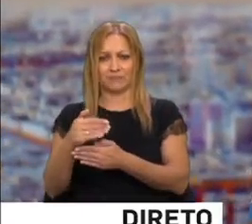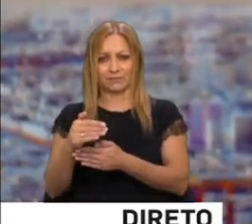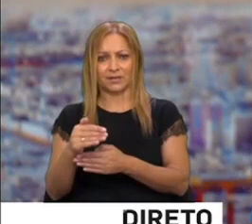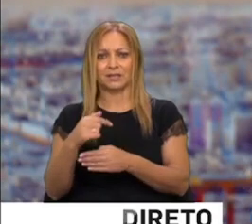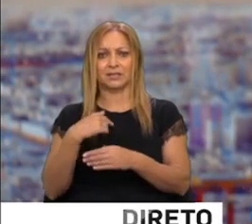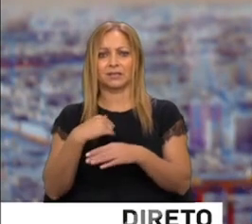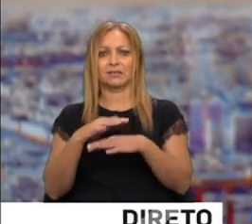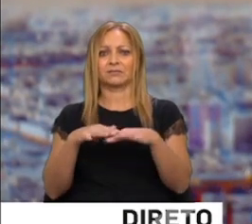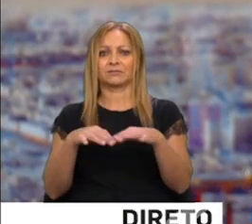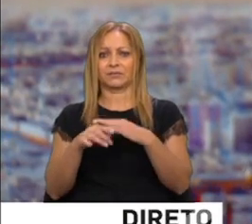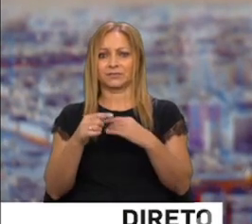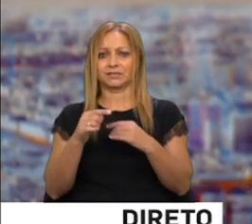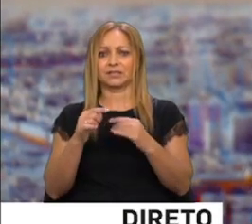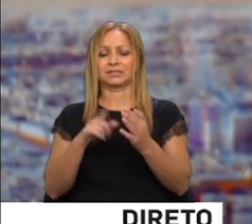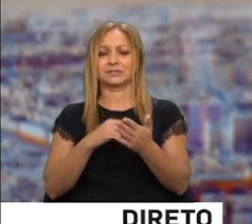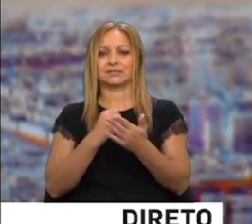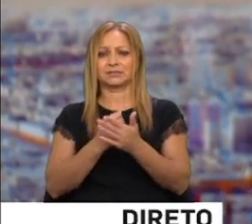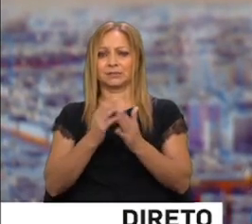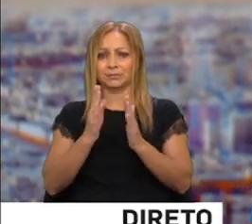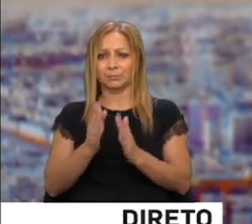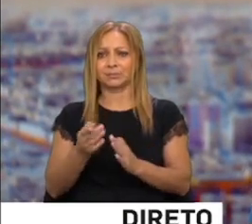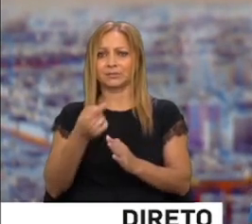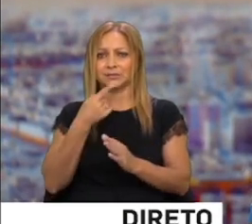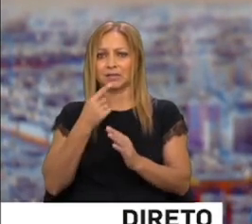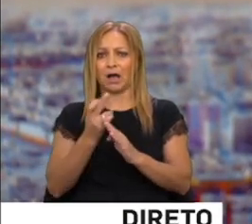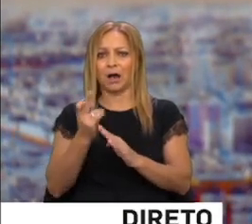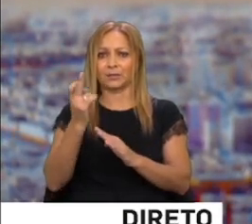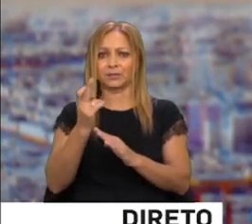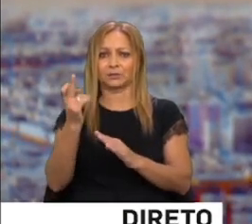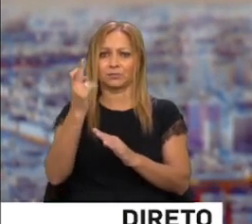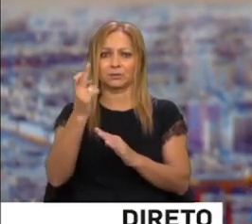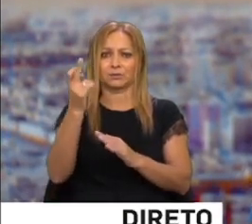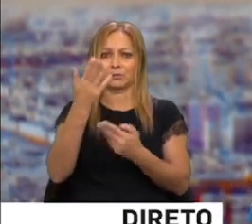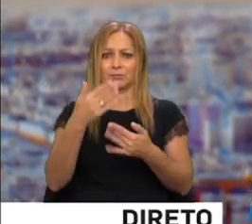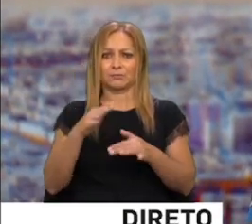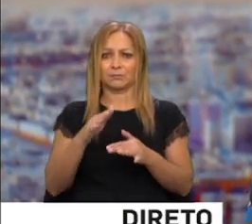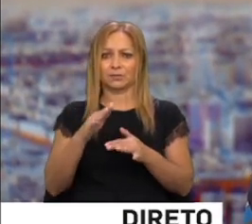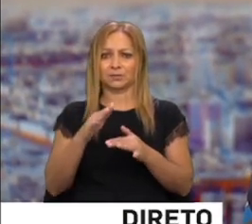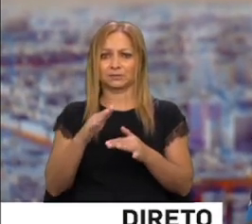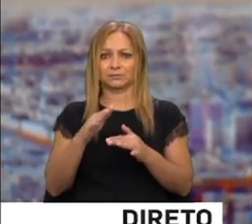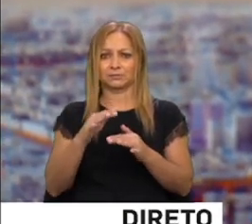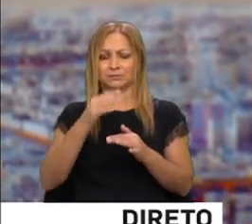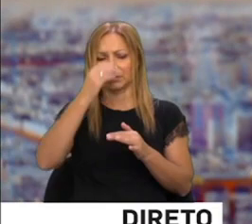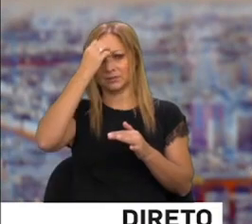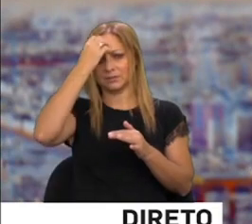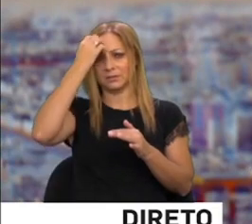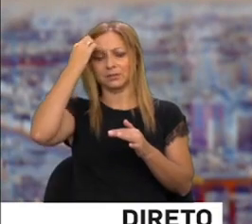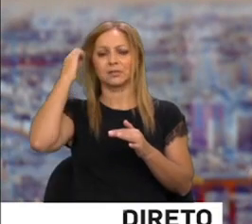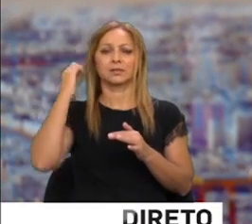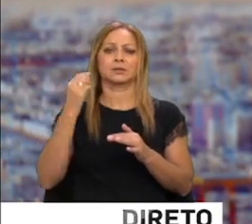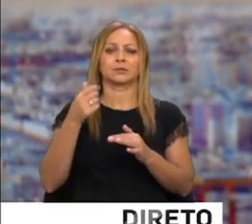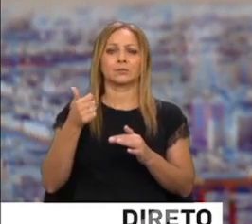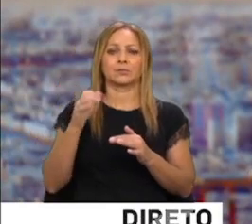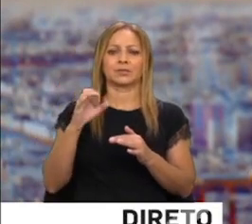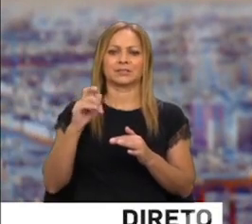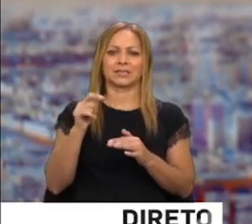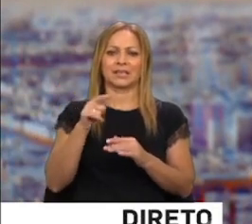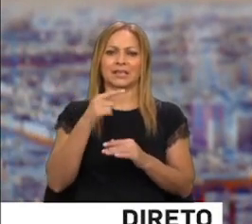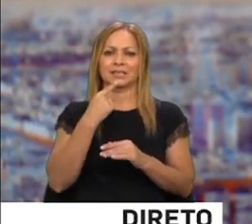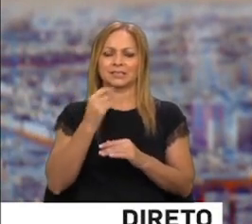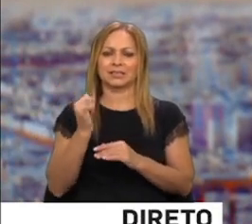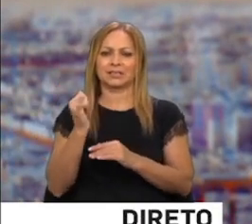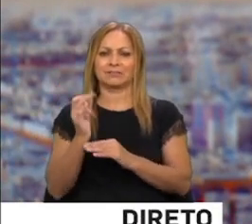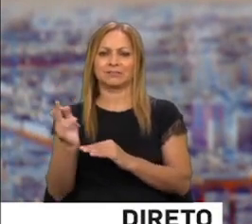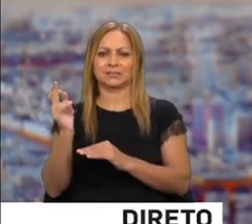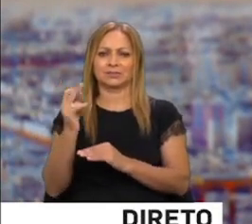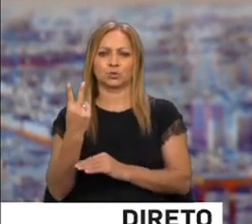às vezes que a entender serem necessárias sendo que o ótimo do ponto de vista do BCAA é uma taxa de inflação de